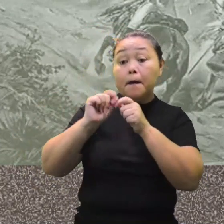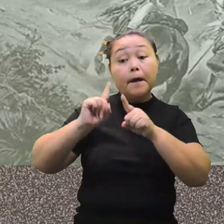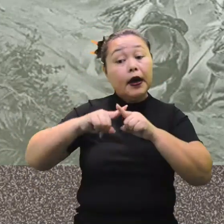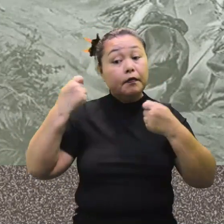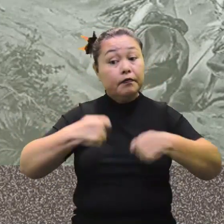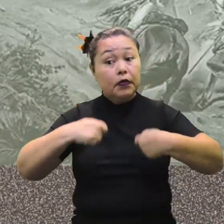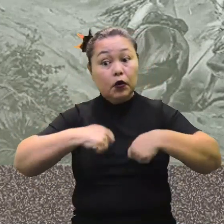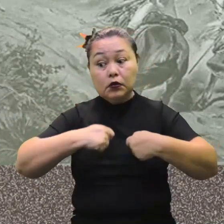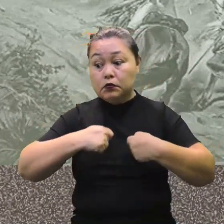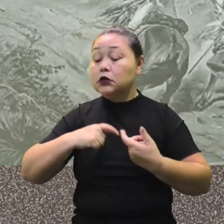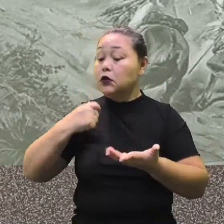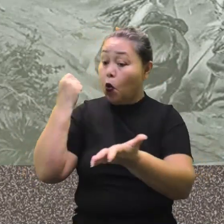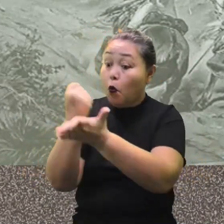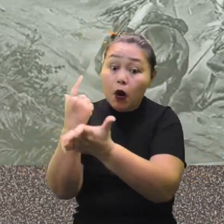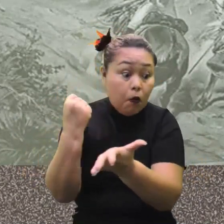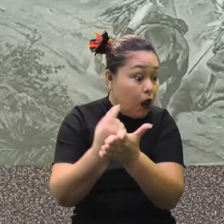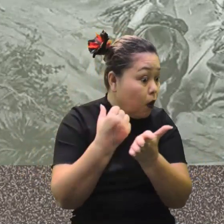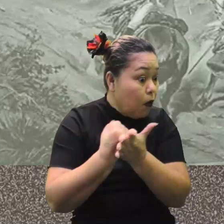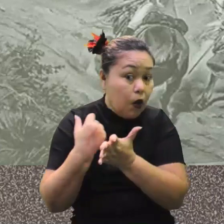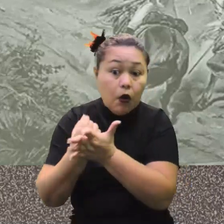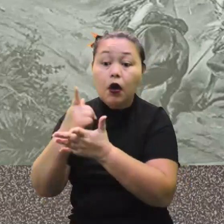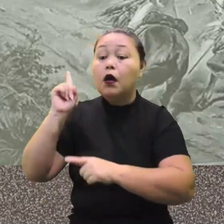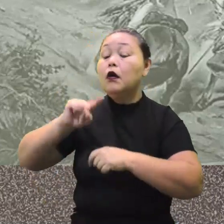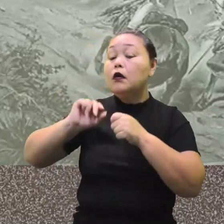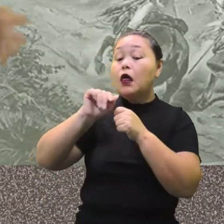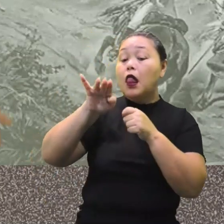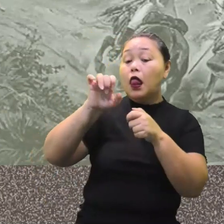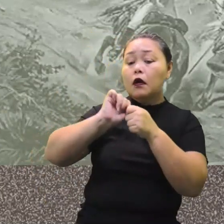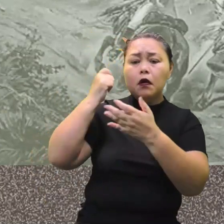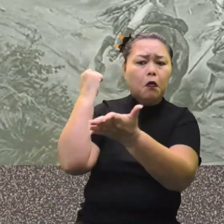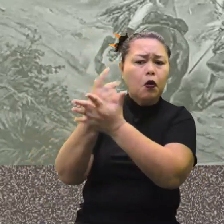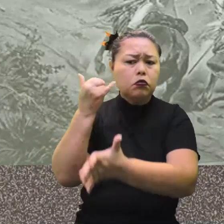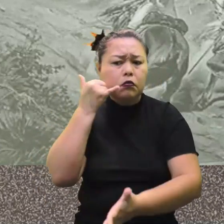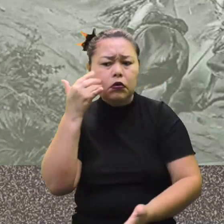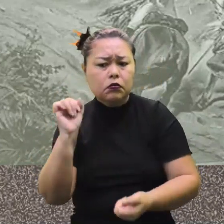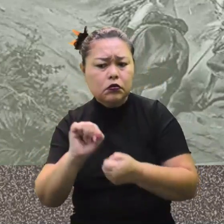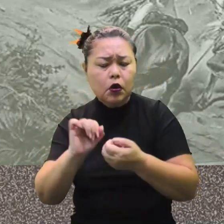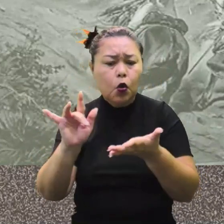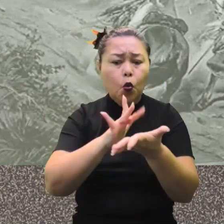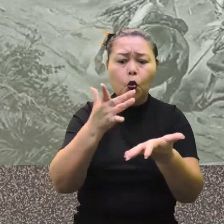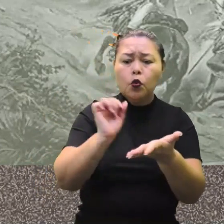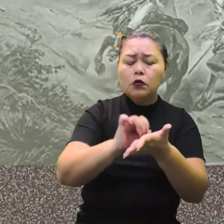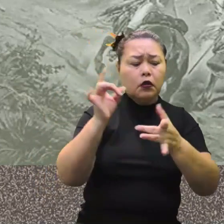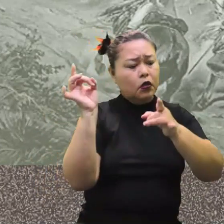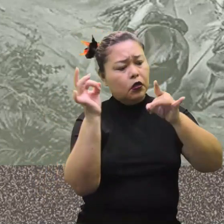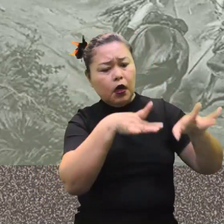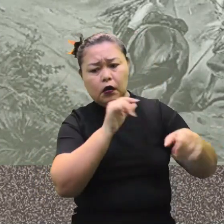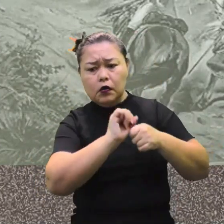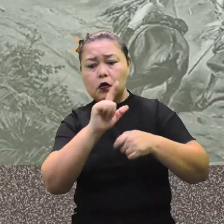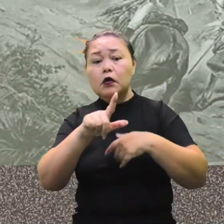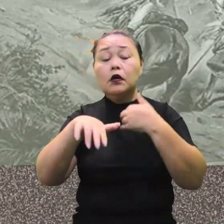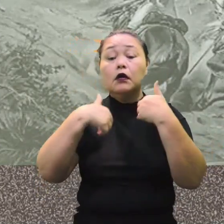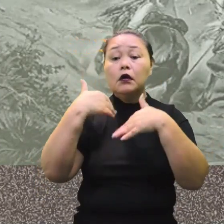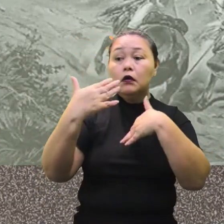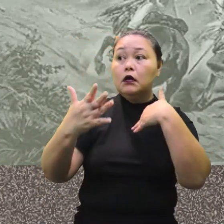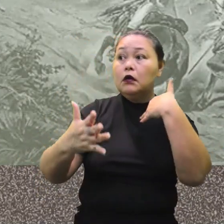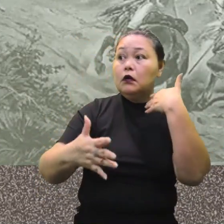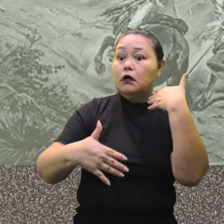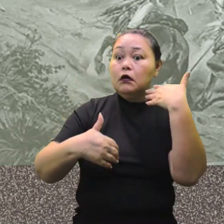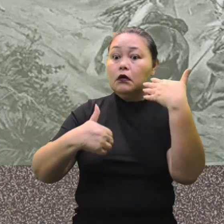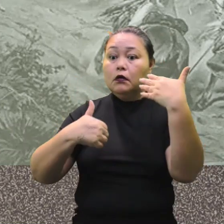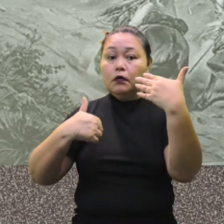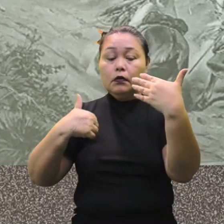precisa consumir. Você precisa desse eletrodoméstico, você precisa desse telefone novo, descarte o antigo. E